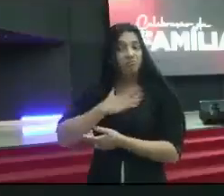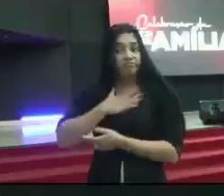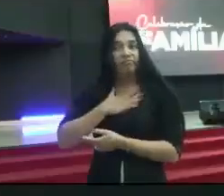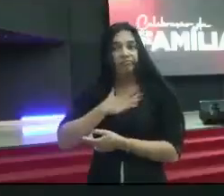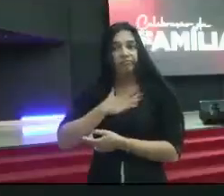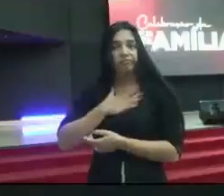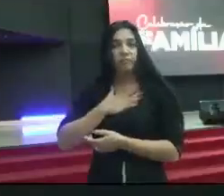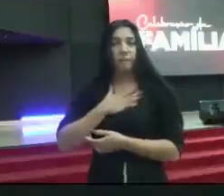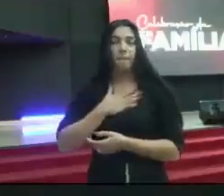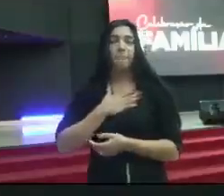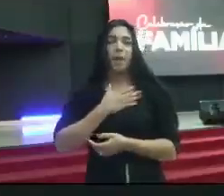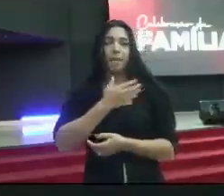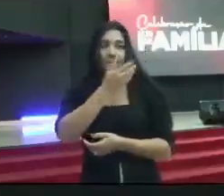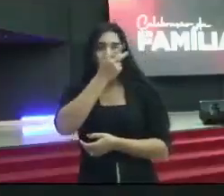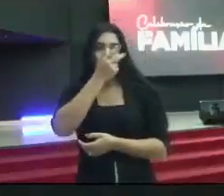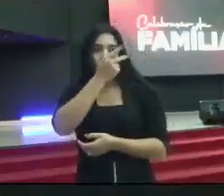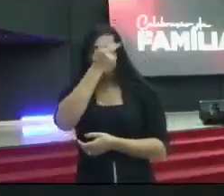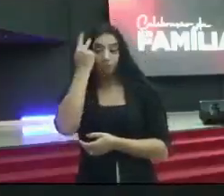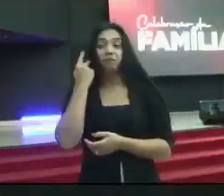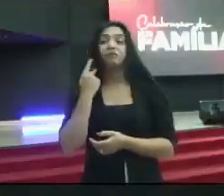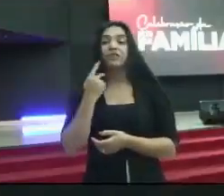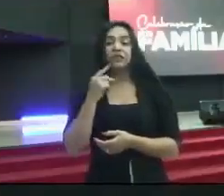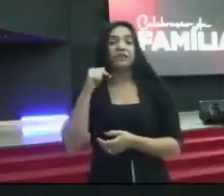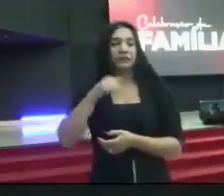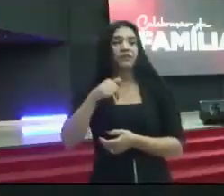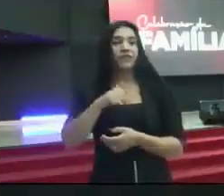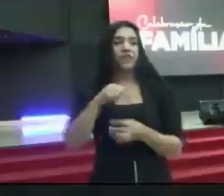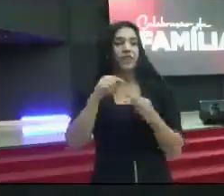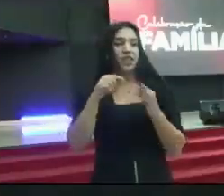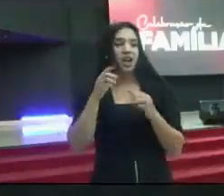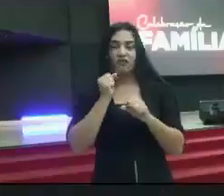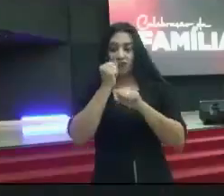Quem esteve na vigília aqui ouviu o testemunho da Simone.